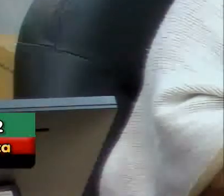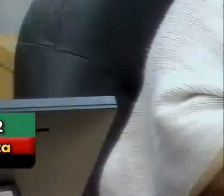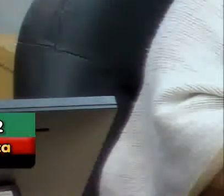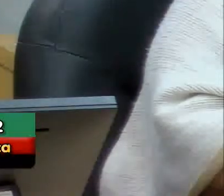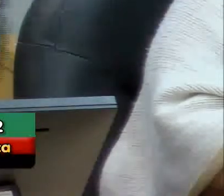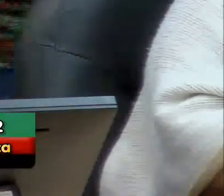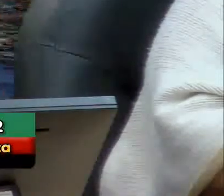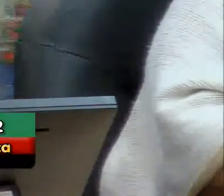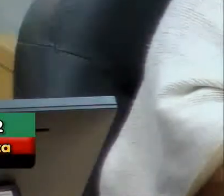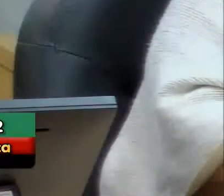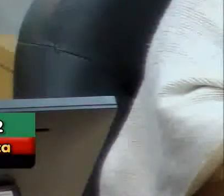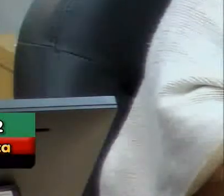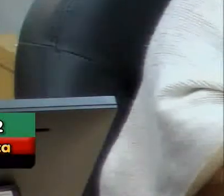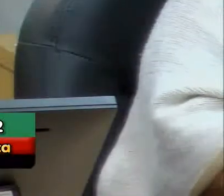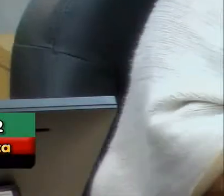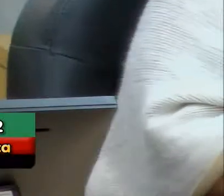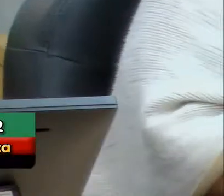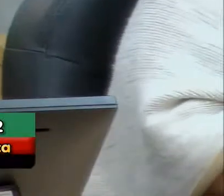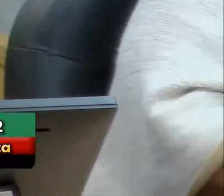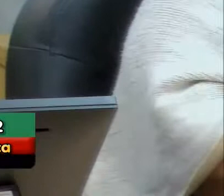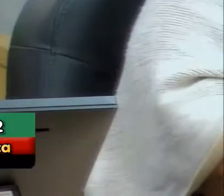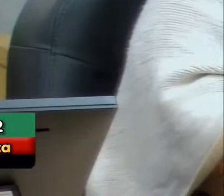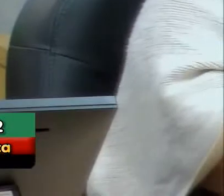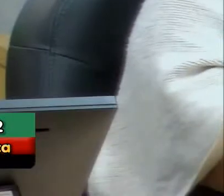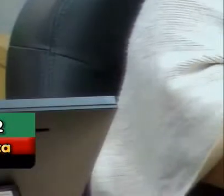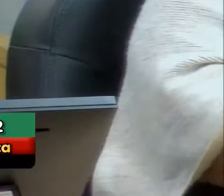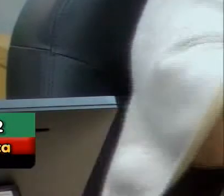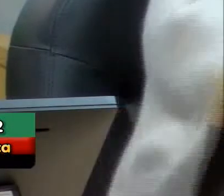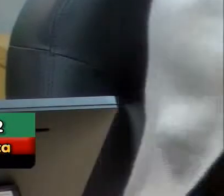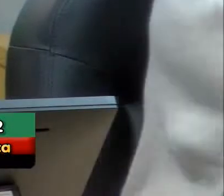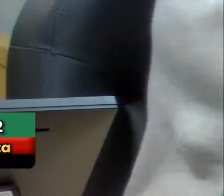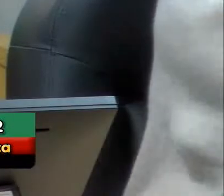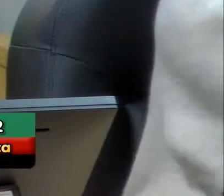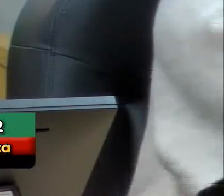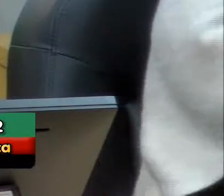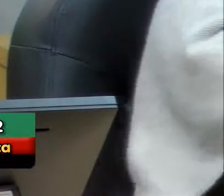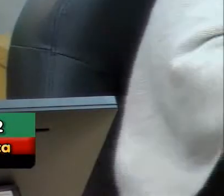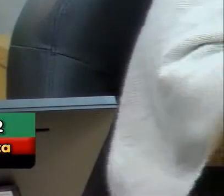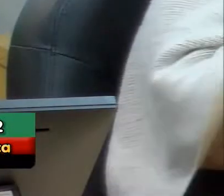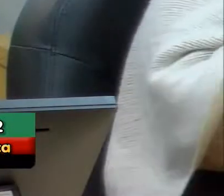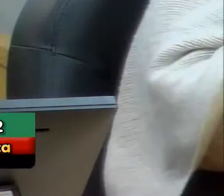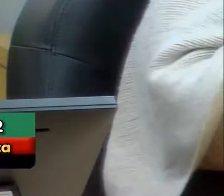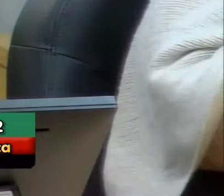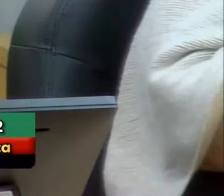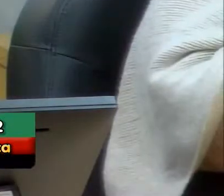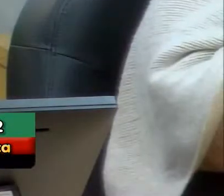Vânia Soares, coordenadora do Fórum Interreligioso.